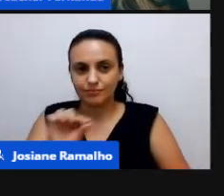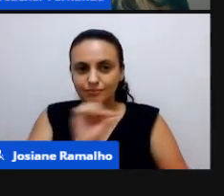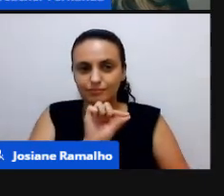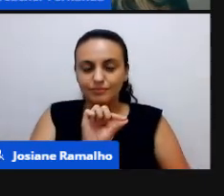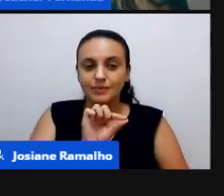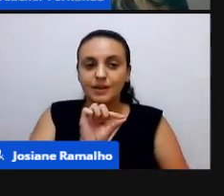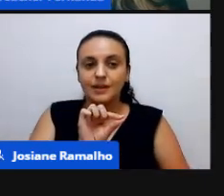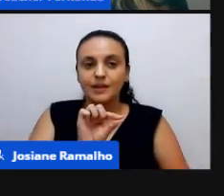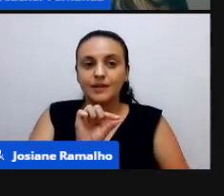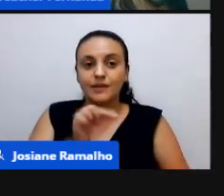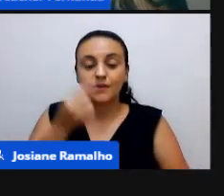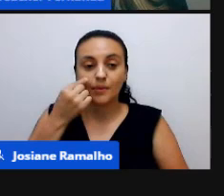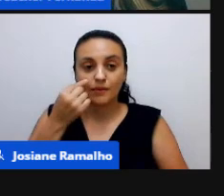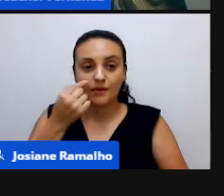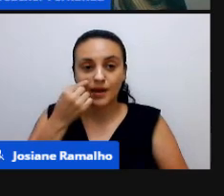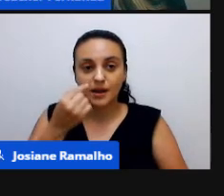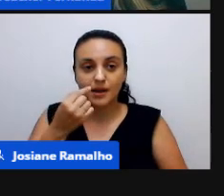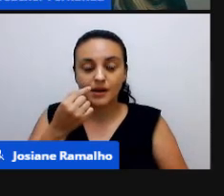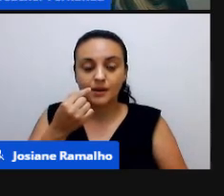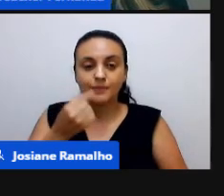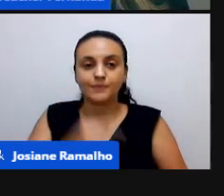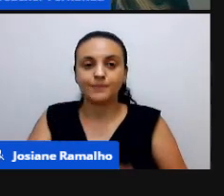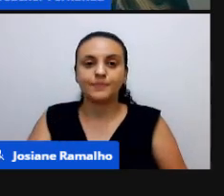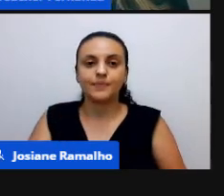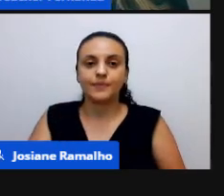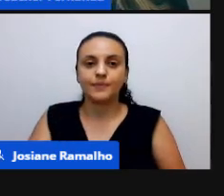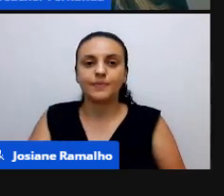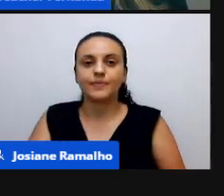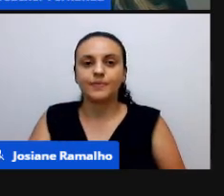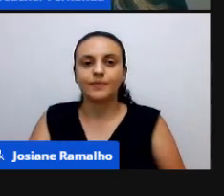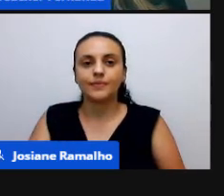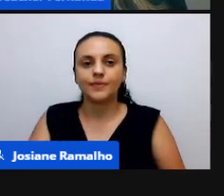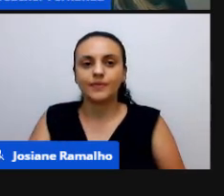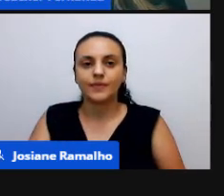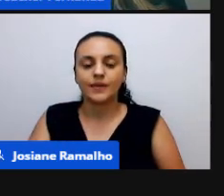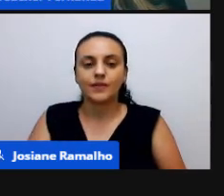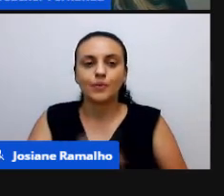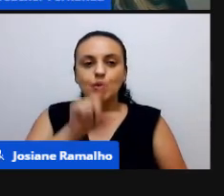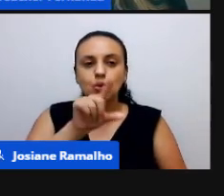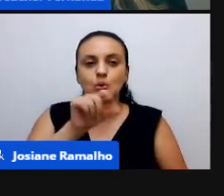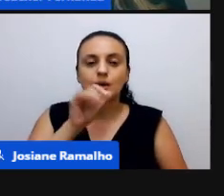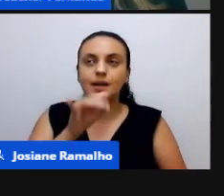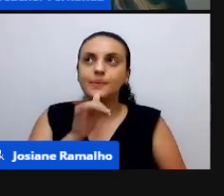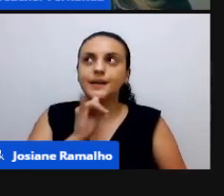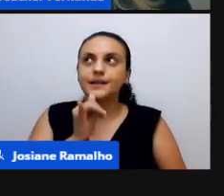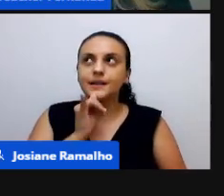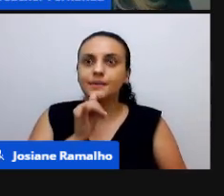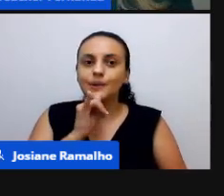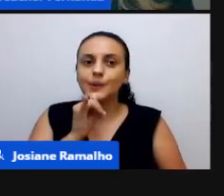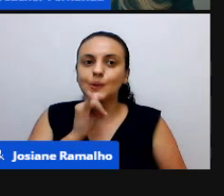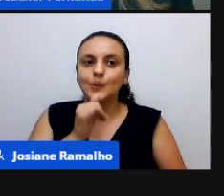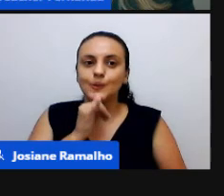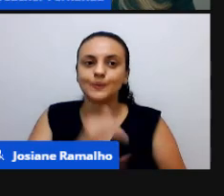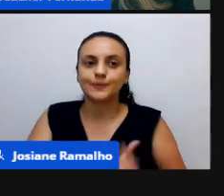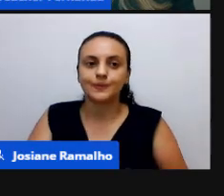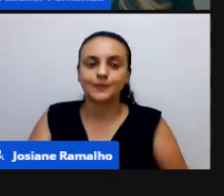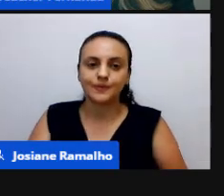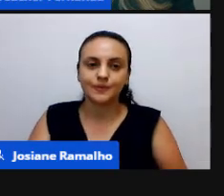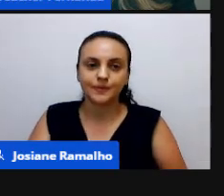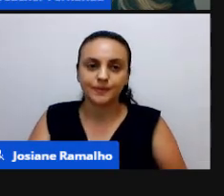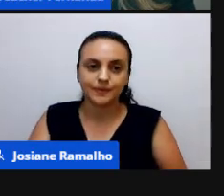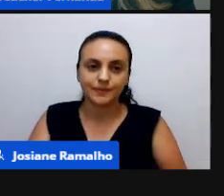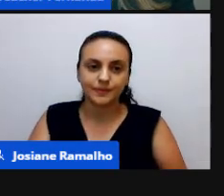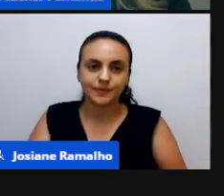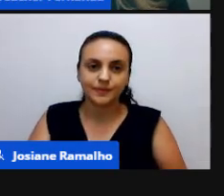colocar um recurso aqui, um elemento? Vamos colocar aqui, por exemplo,